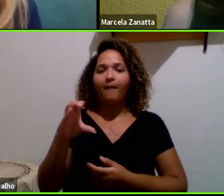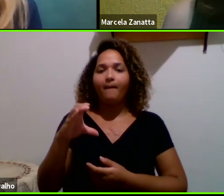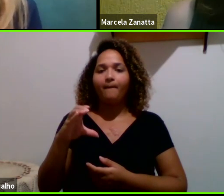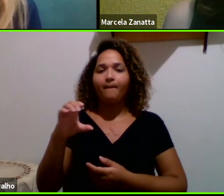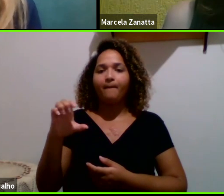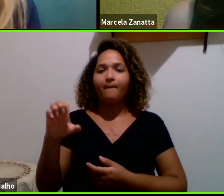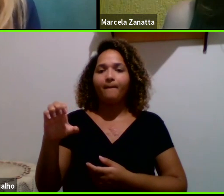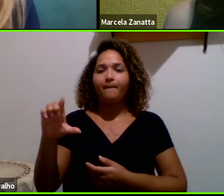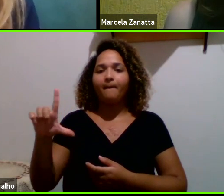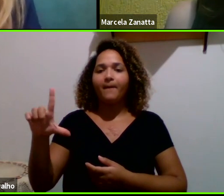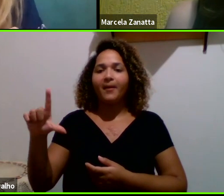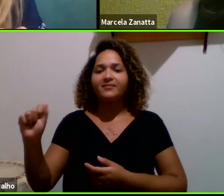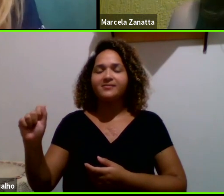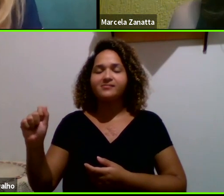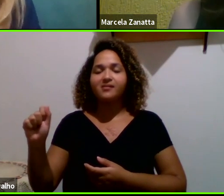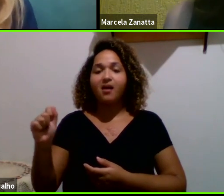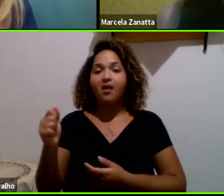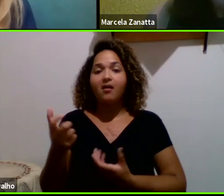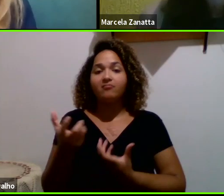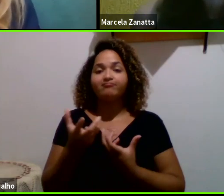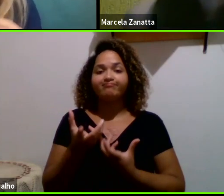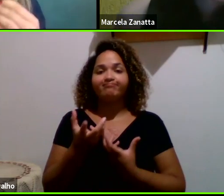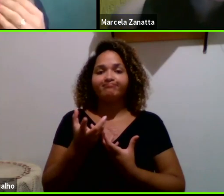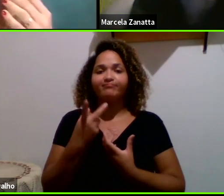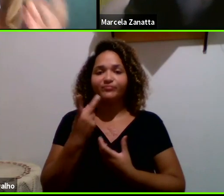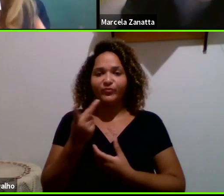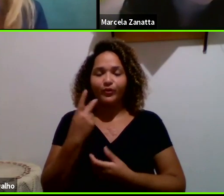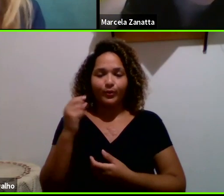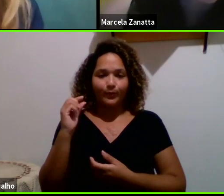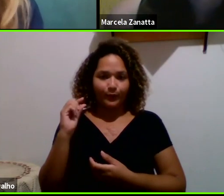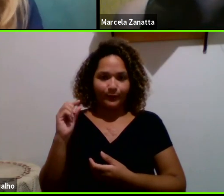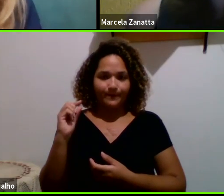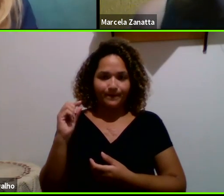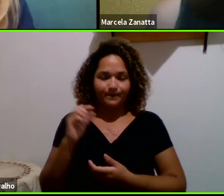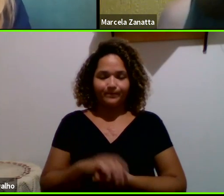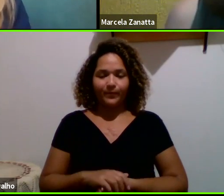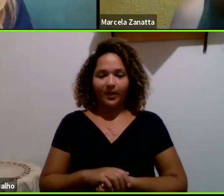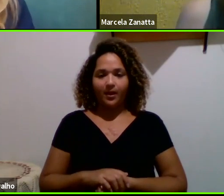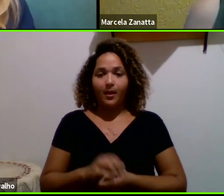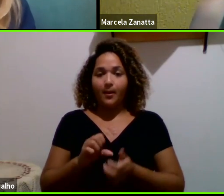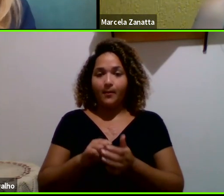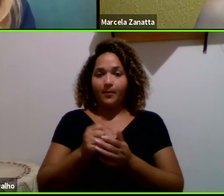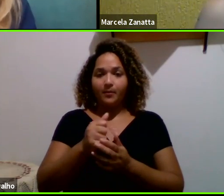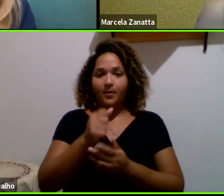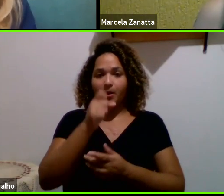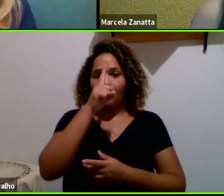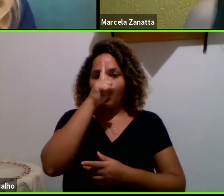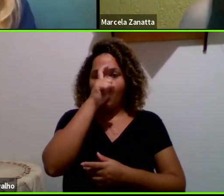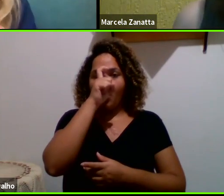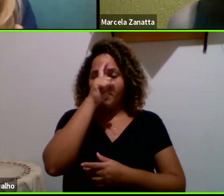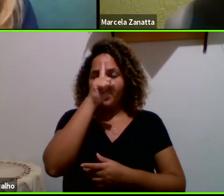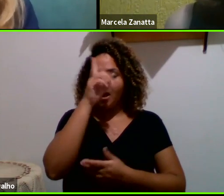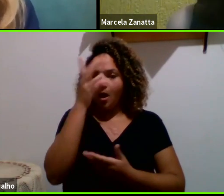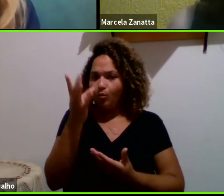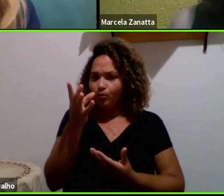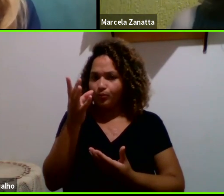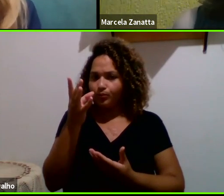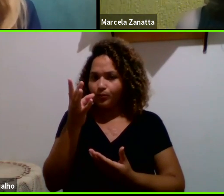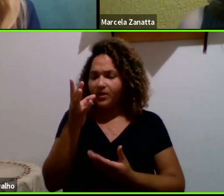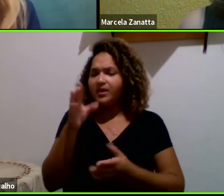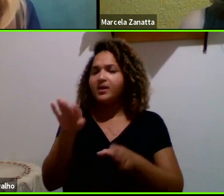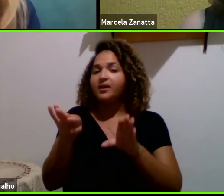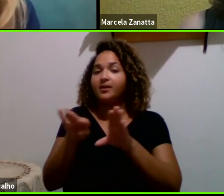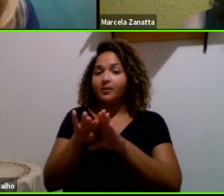experiência dela em dois contextos, hospitalar e domiciliar, porque a gente sabe